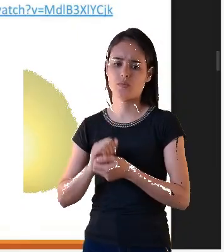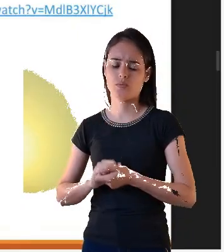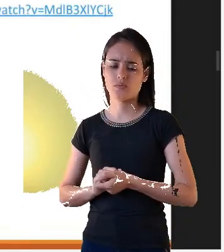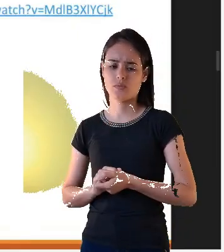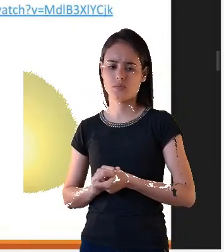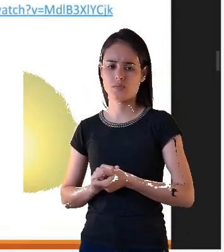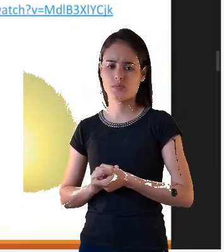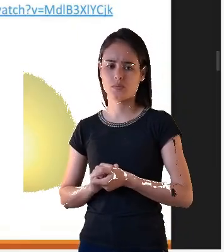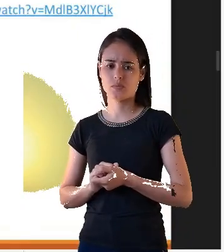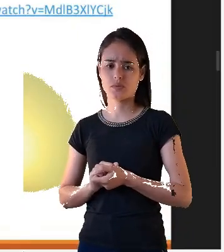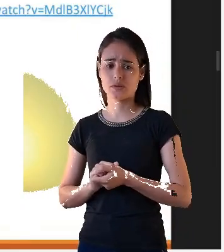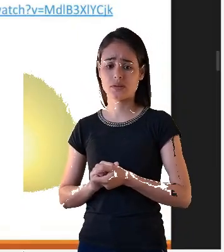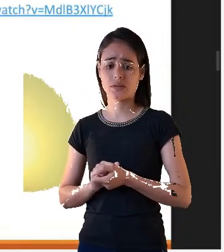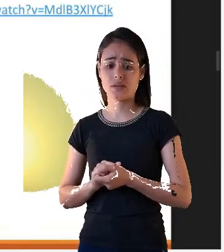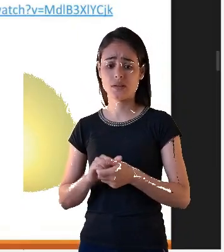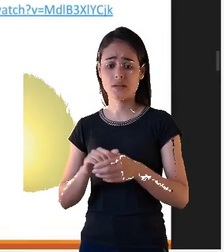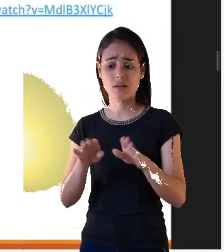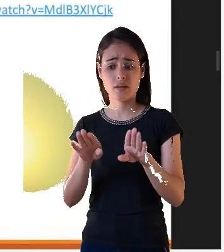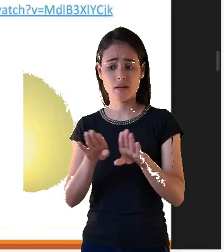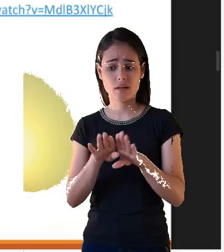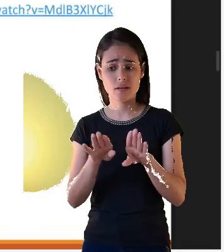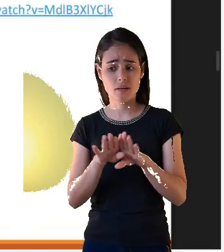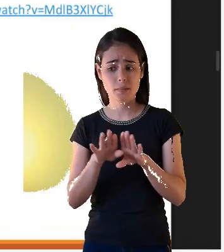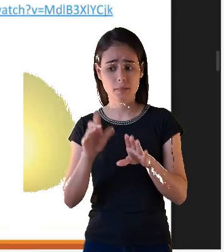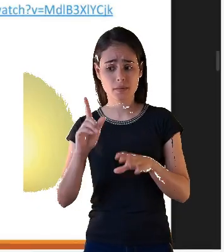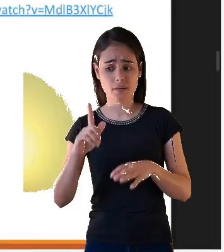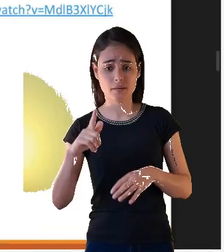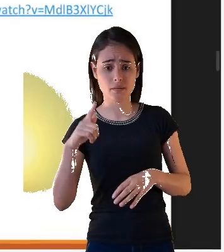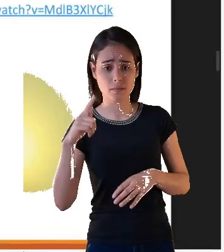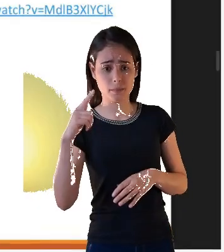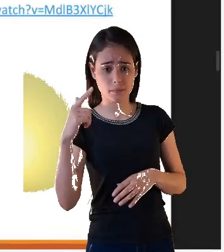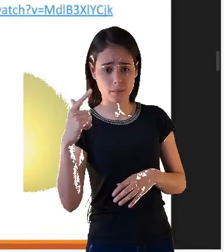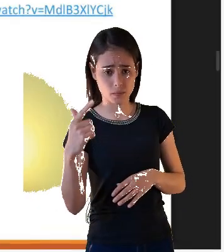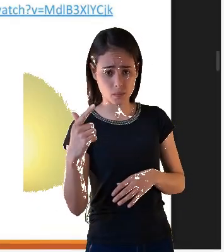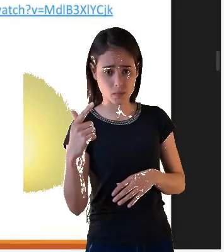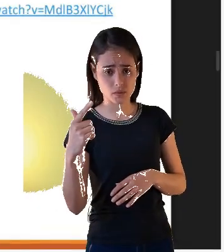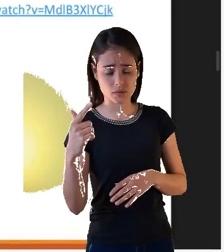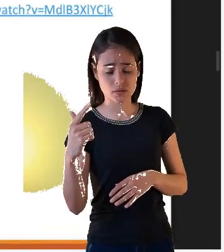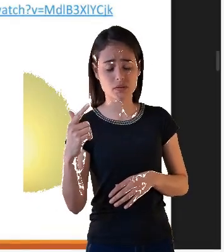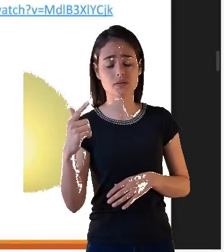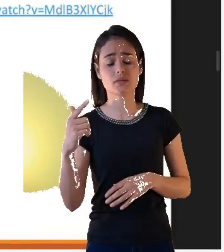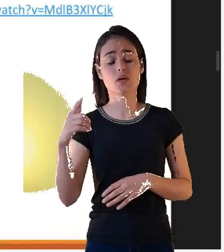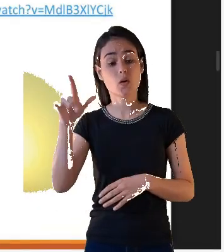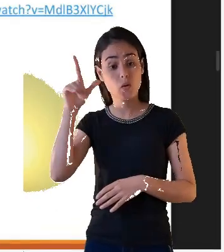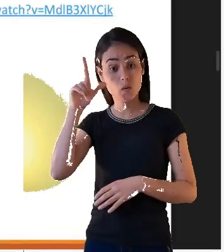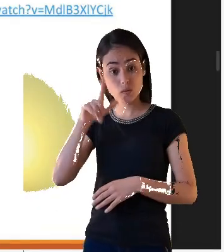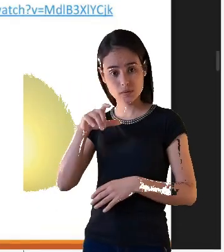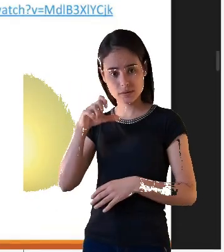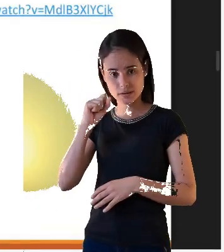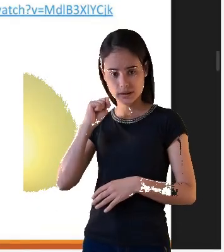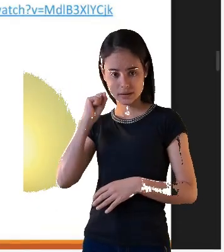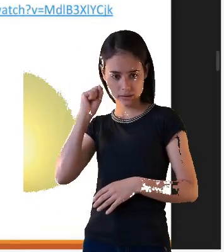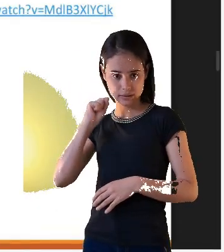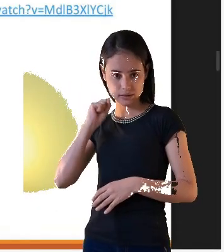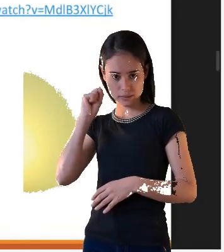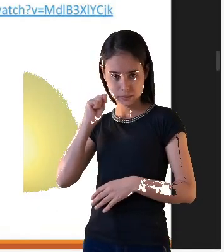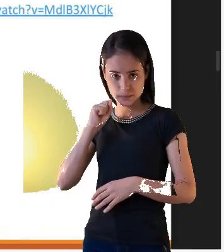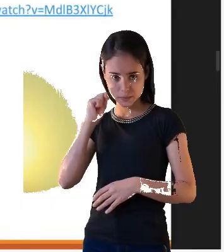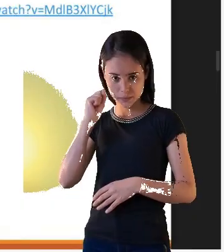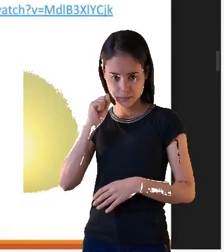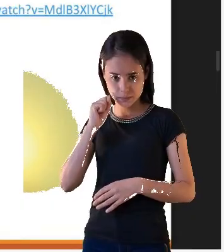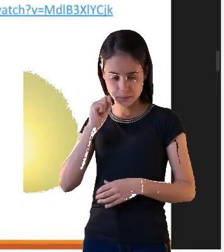sindicatos, manifestações, participando ativamente do movimento negro, mas também depois